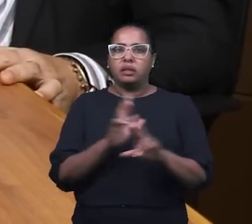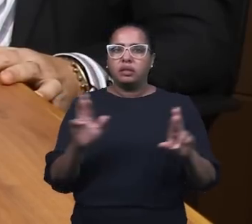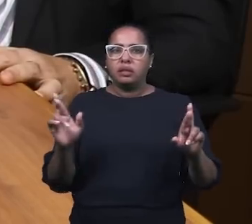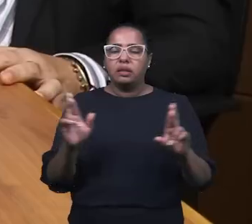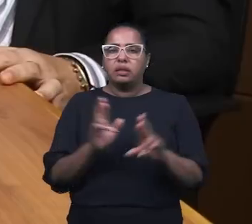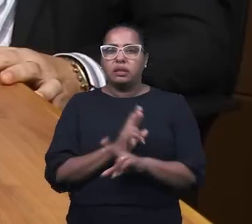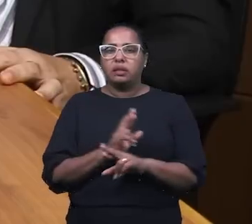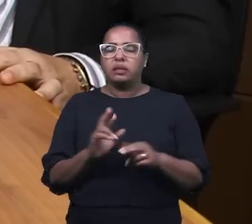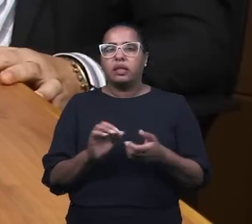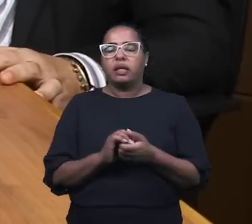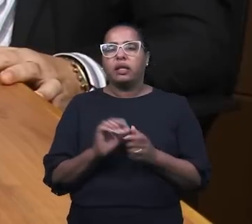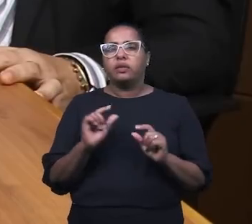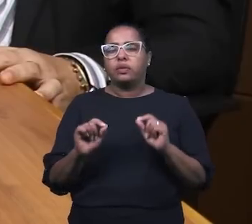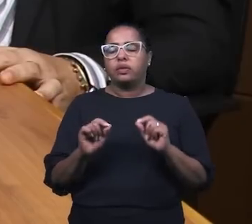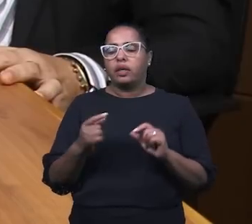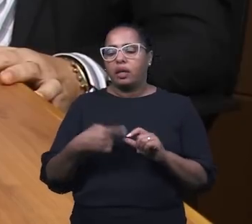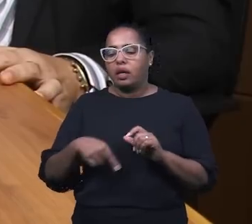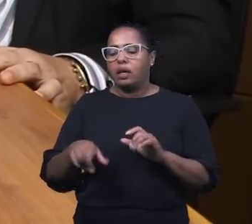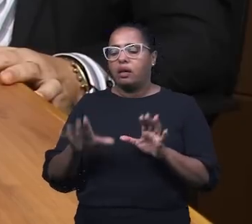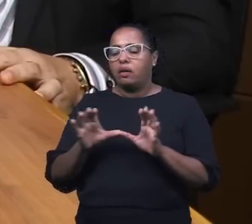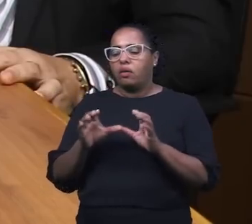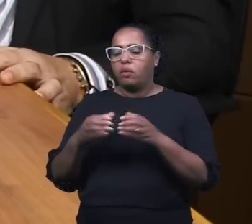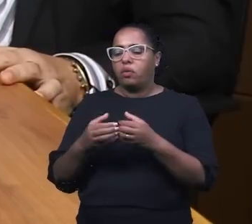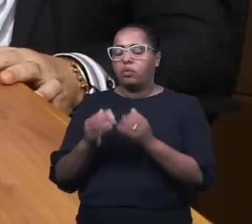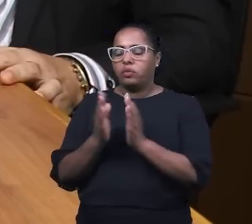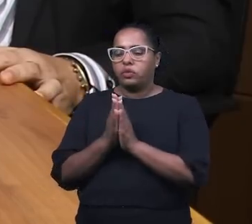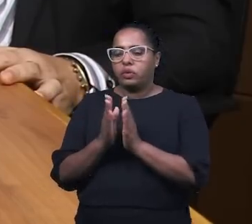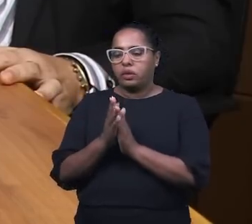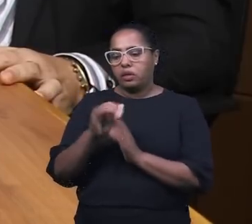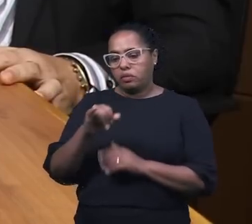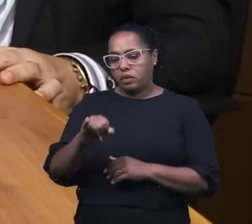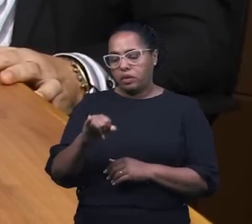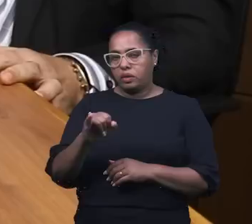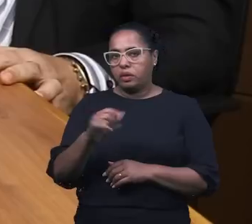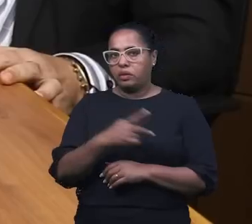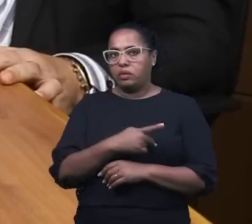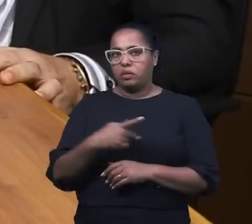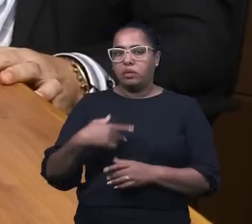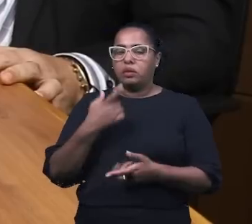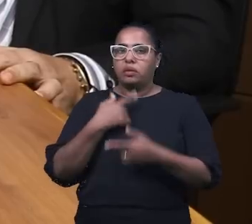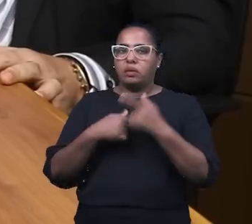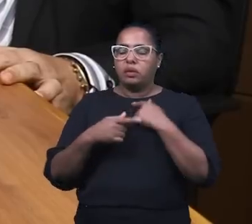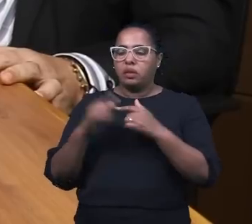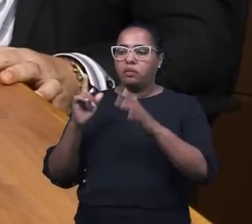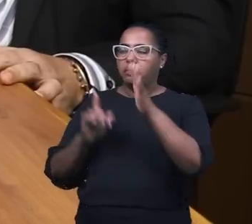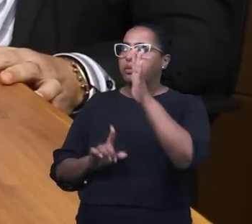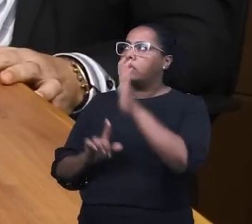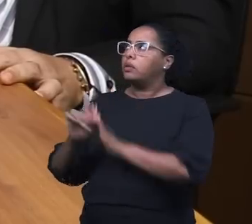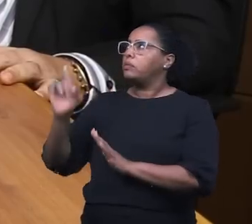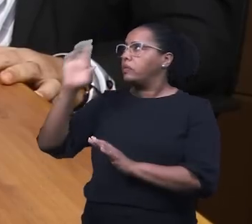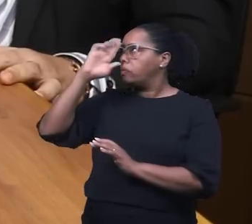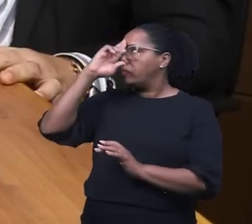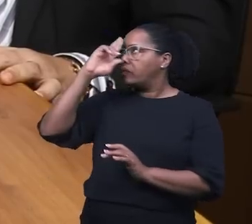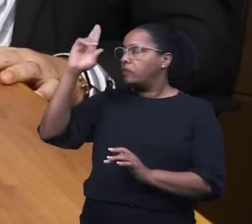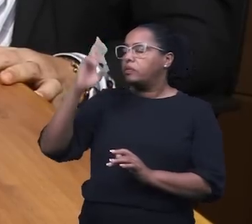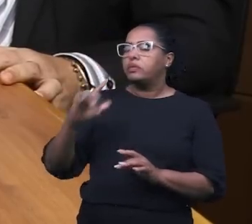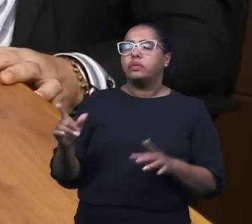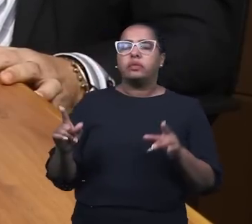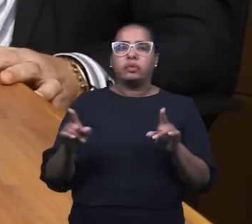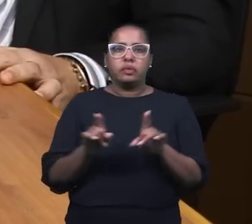vai levar a questão ao grupo de intercessão, se o pastor assim desejar, vai consultar o Senhor da forma como o pastor